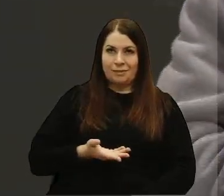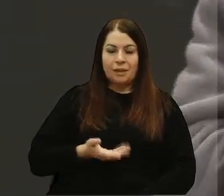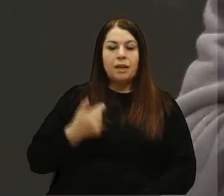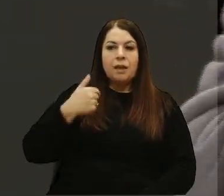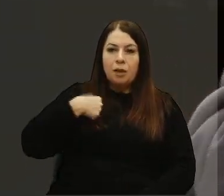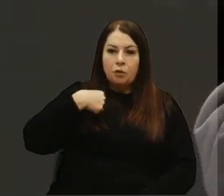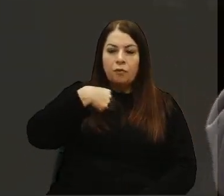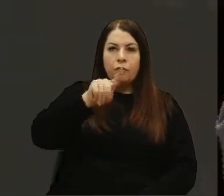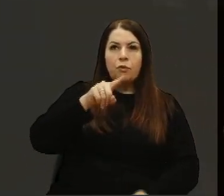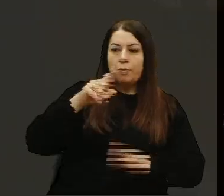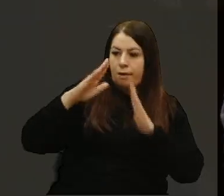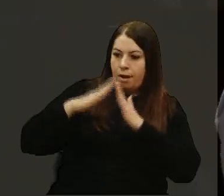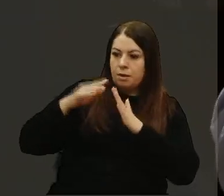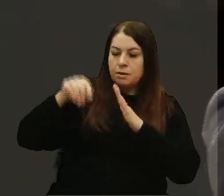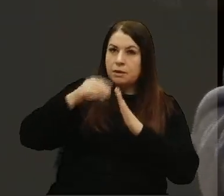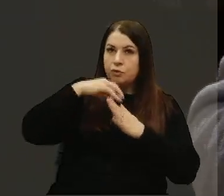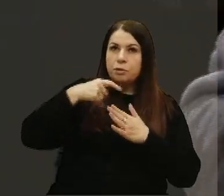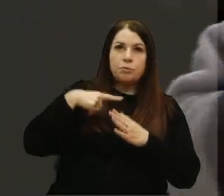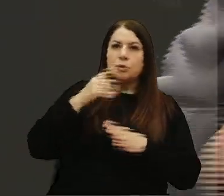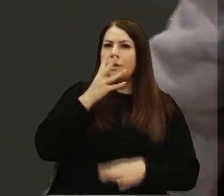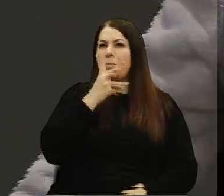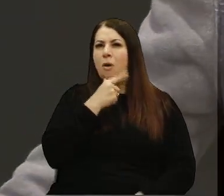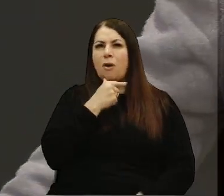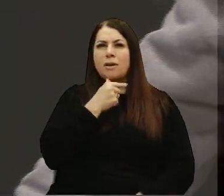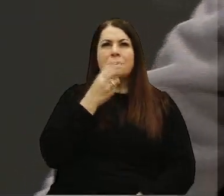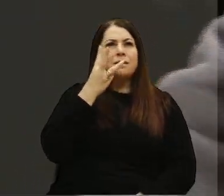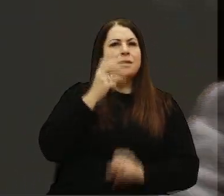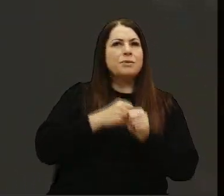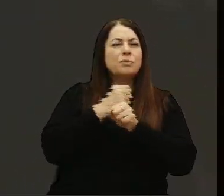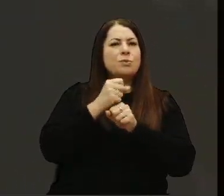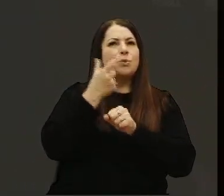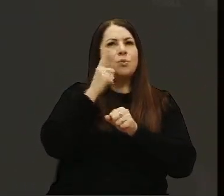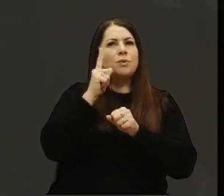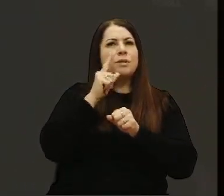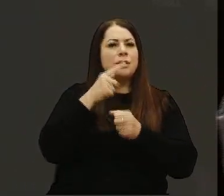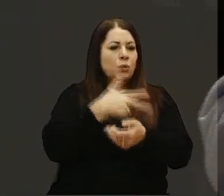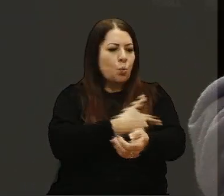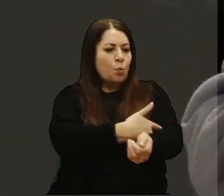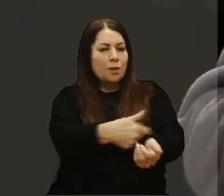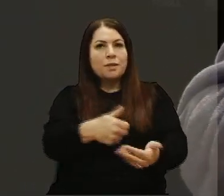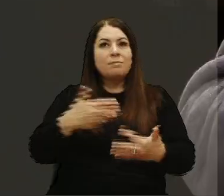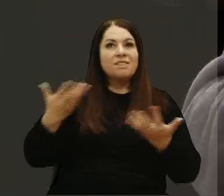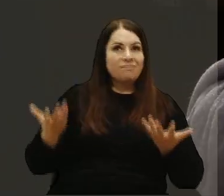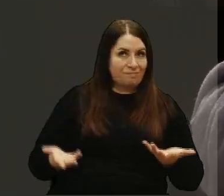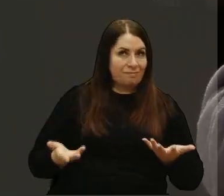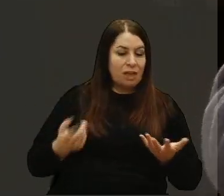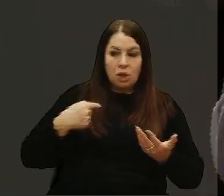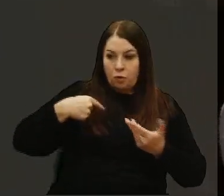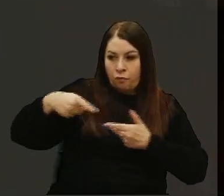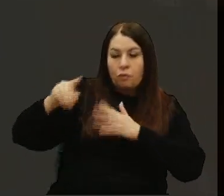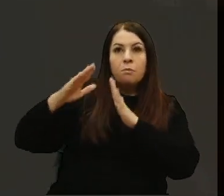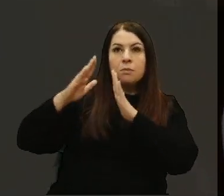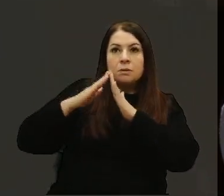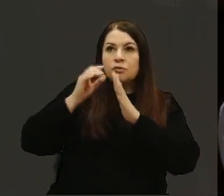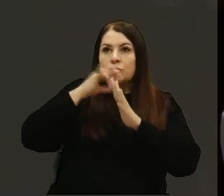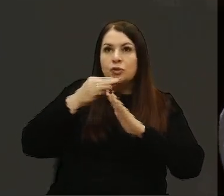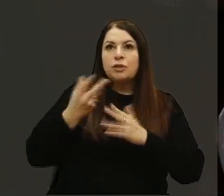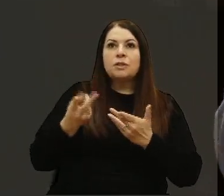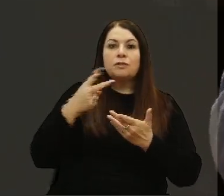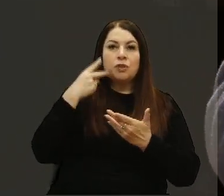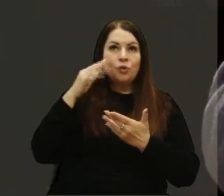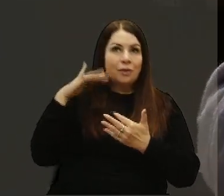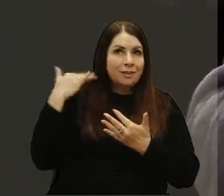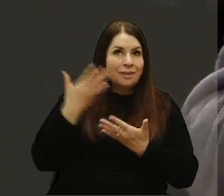Eu vou morar em Caxias do Sul, porque lá só demora uns 3 anos para eu conseguir um exame. Eu vou morar em Caxias do Sul, vereadora